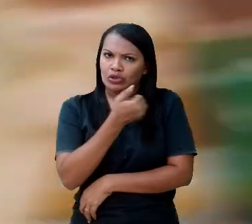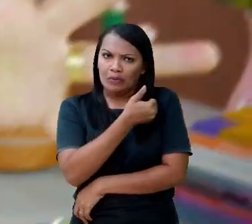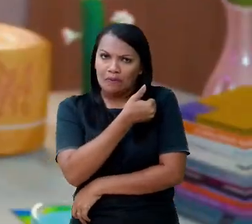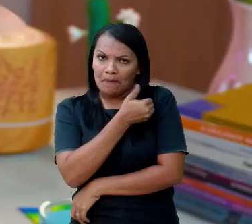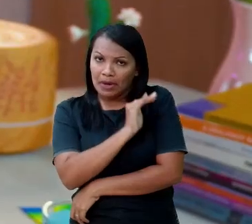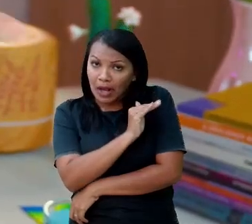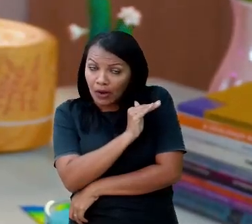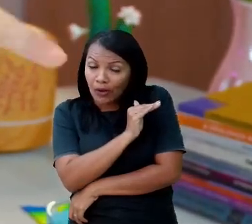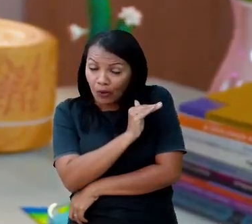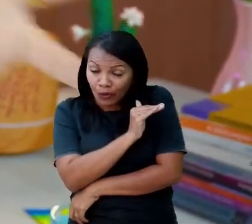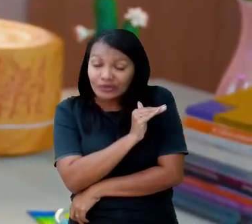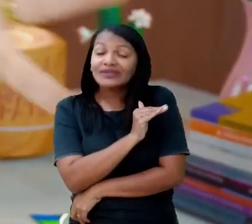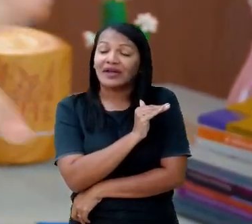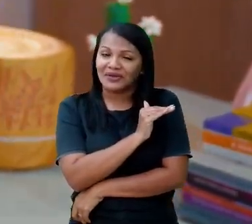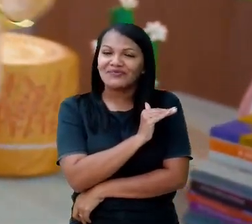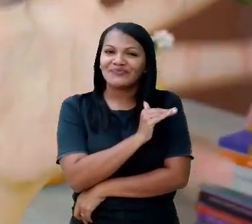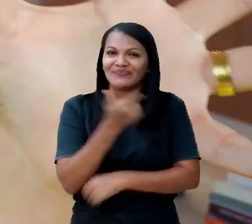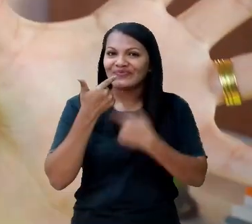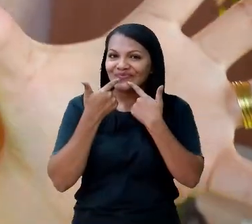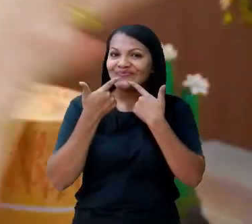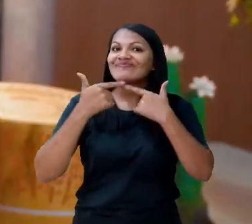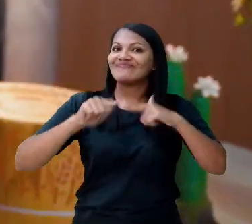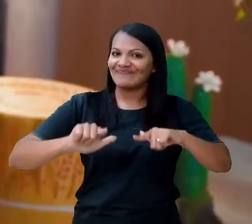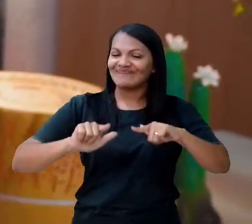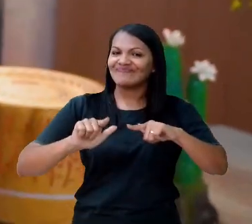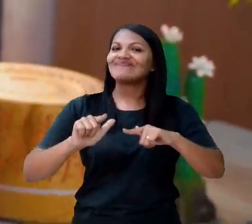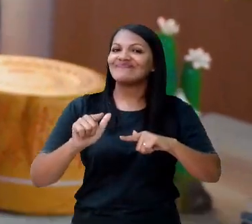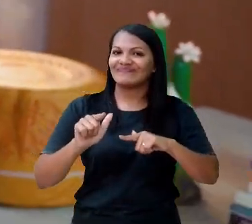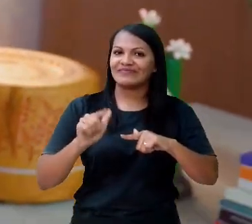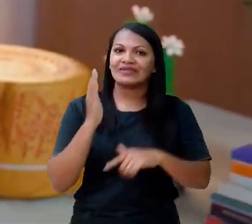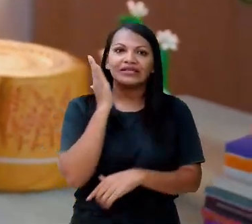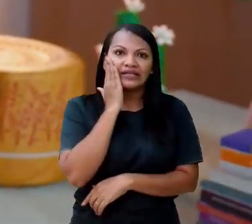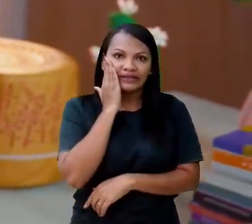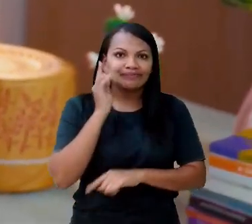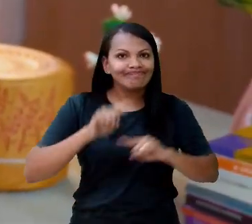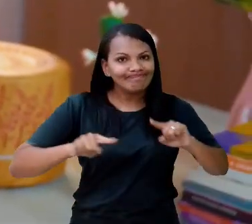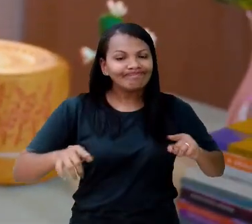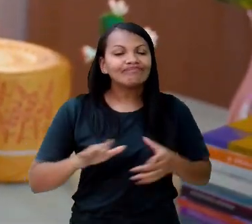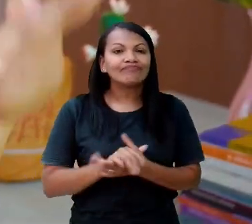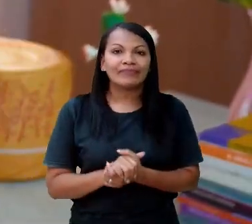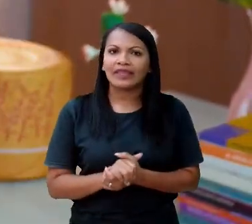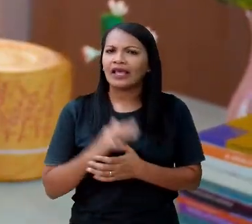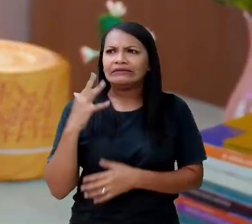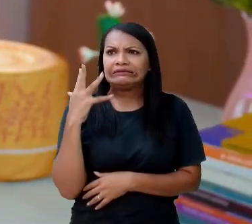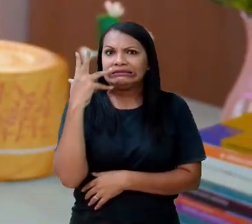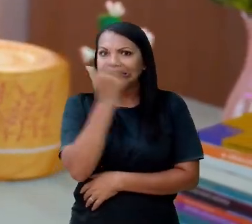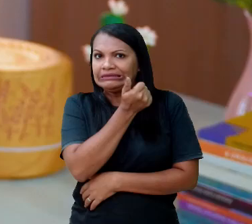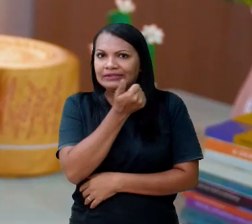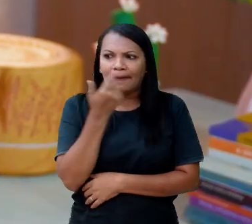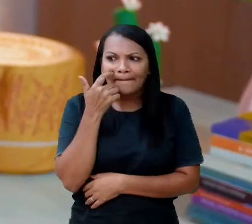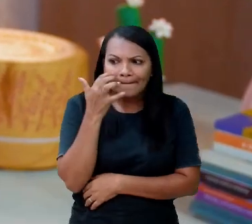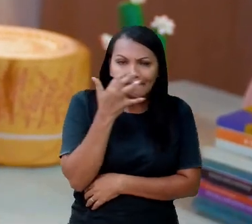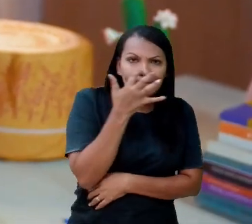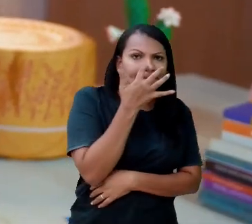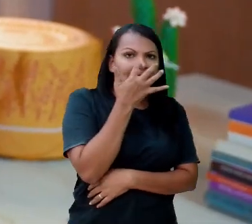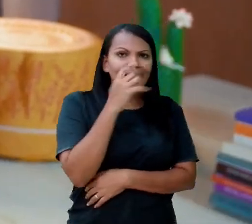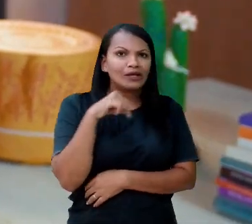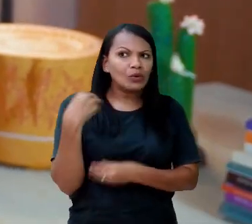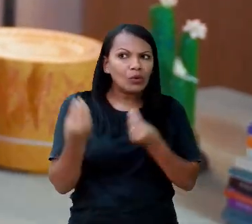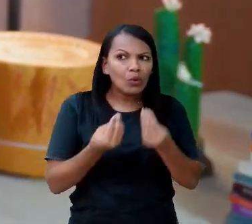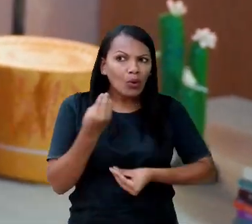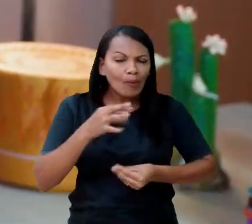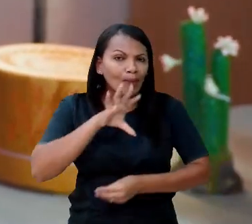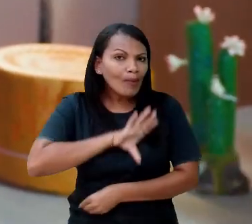liga. Gente! É fascinante, é muito lindo observar como nossa língua